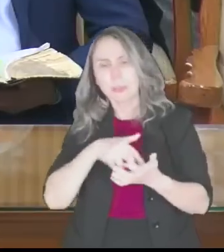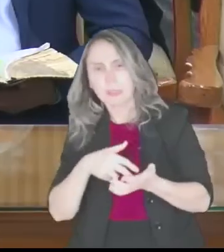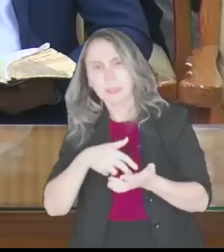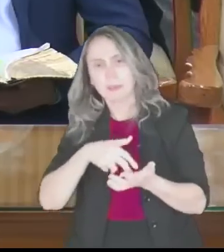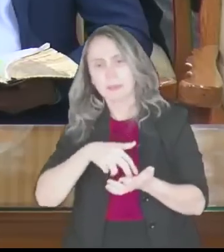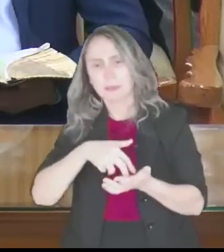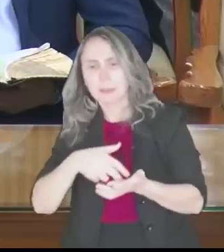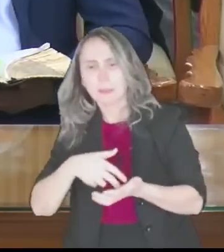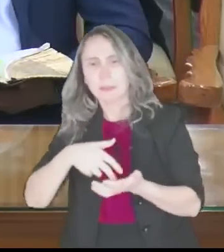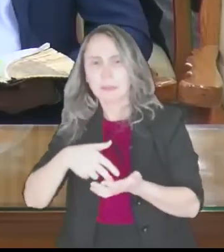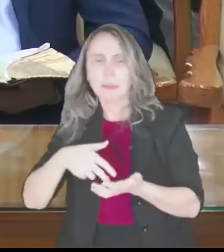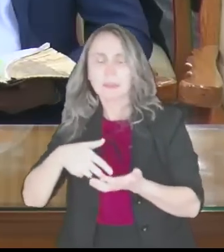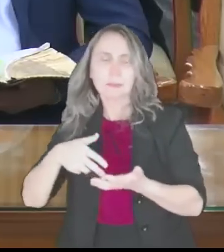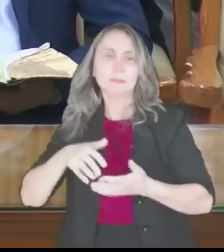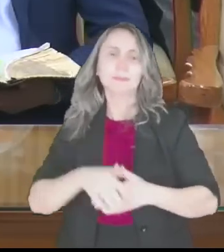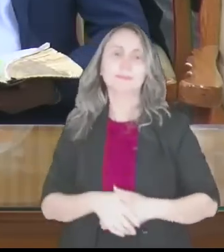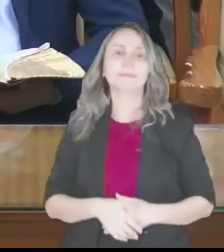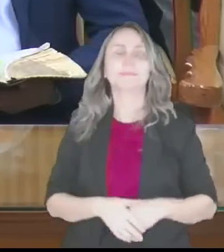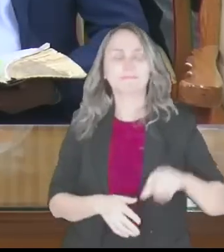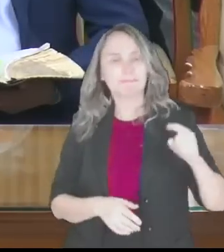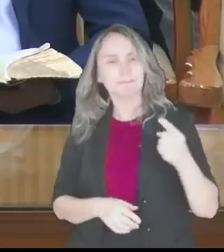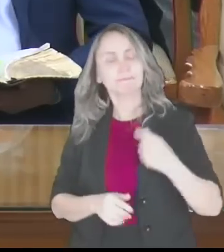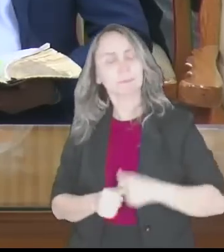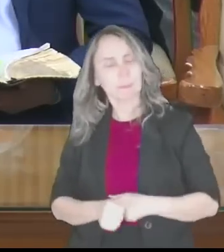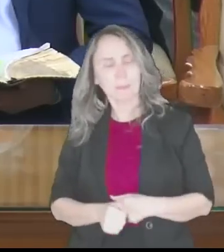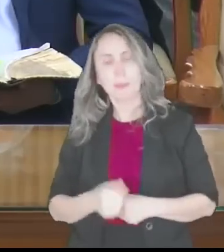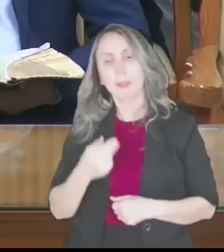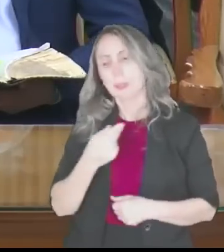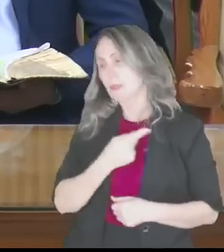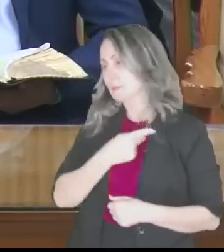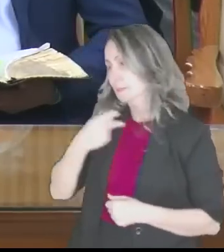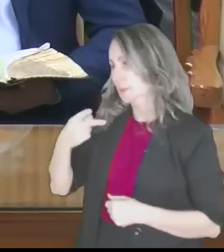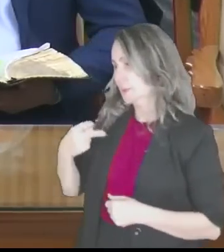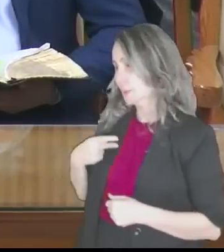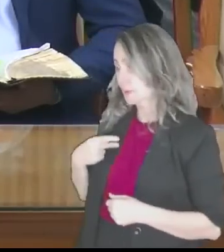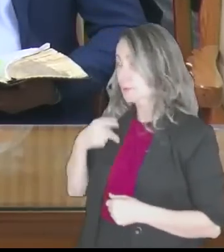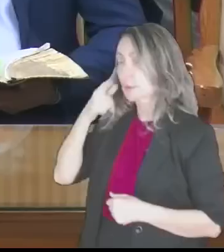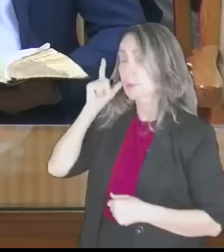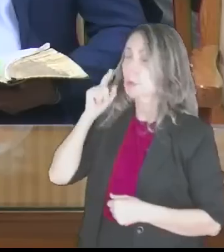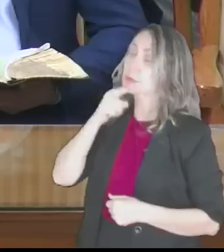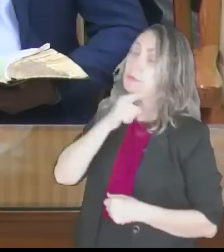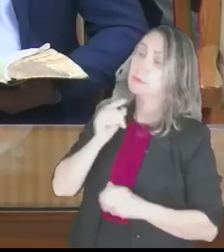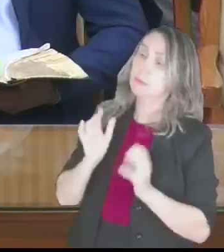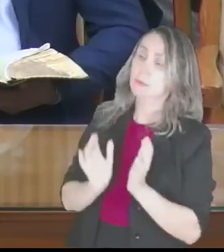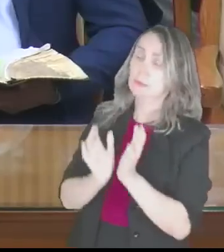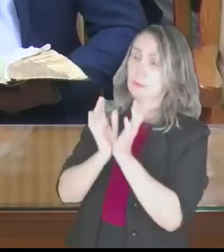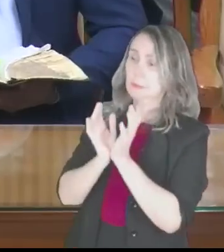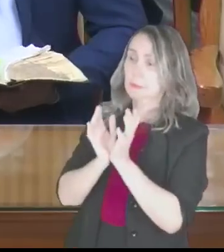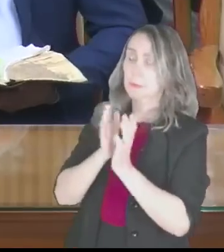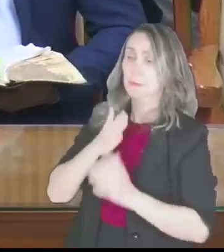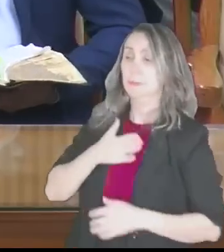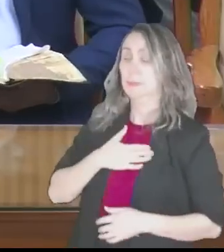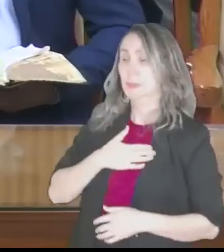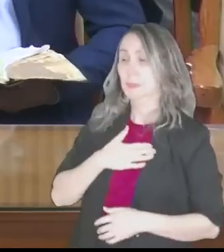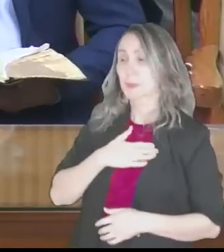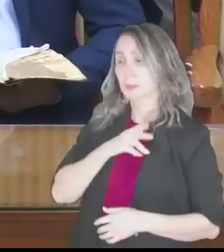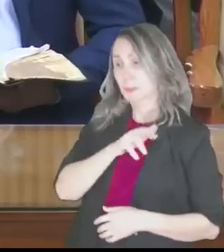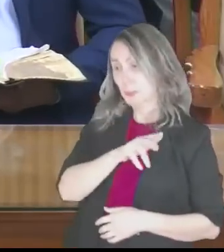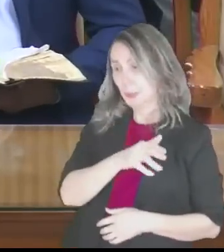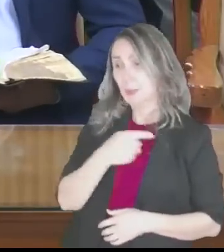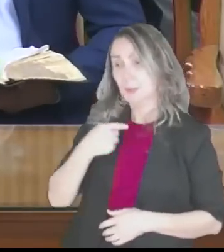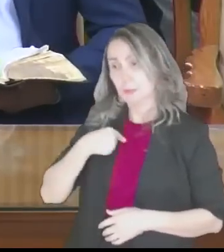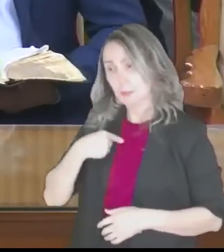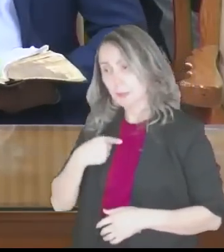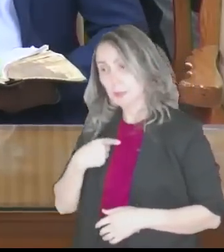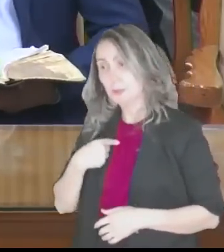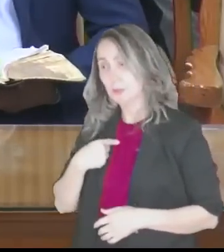um irmão da congregação tal. E ele veio e disse, pastor, foi a ceia lá ontem. E eu e meu irmão estávamos lá. E eles disseram que era a